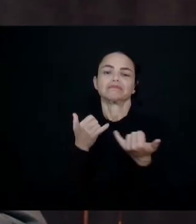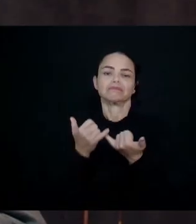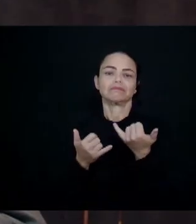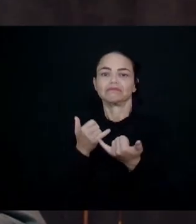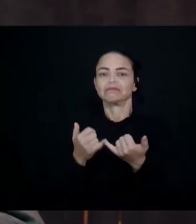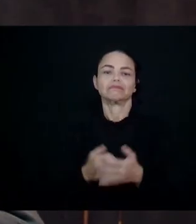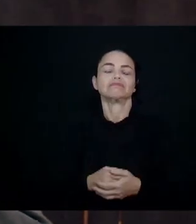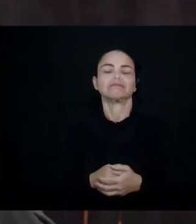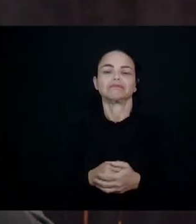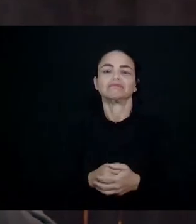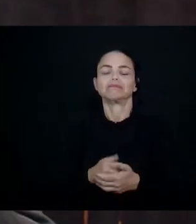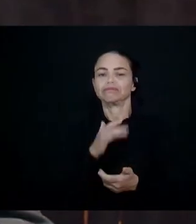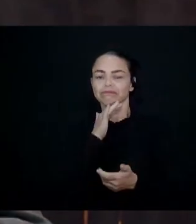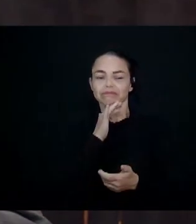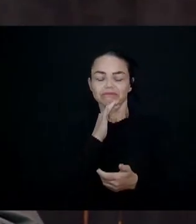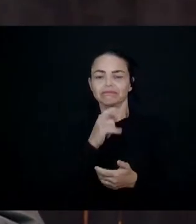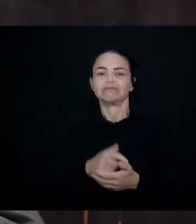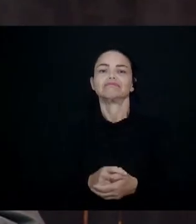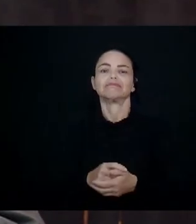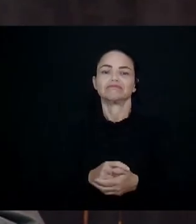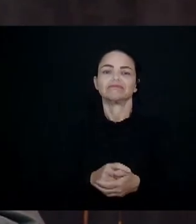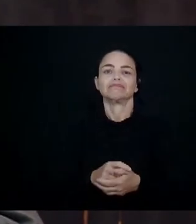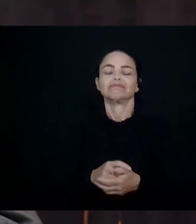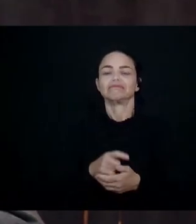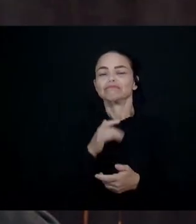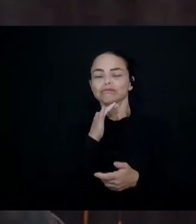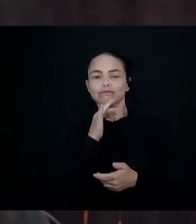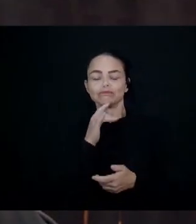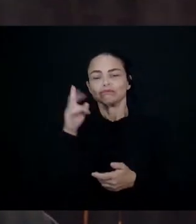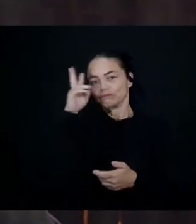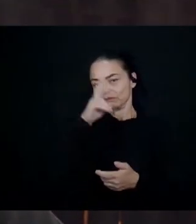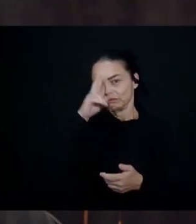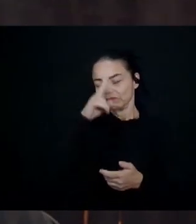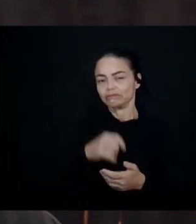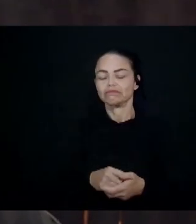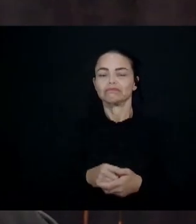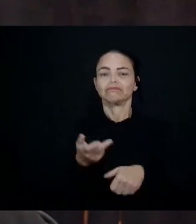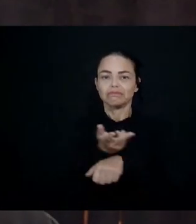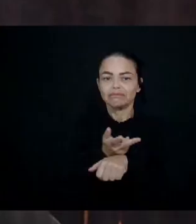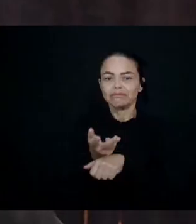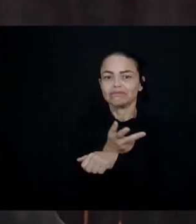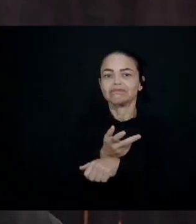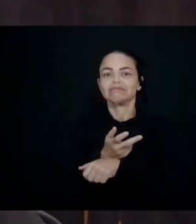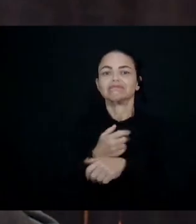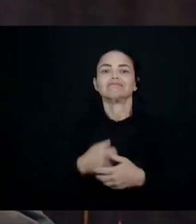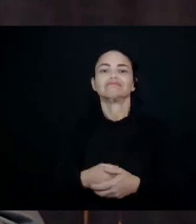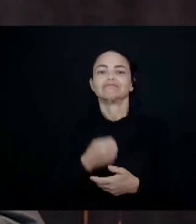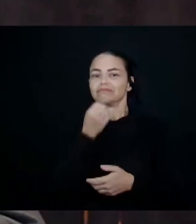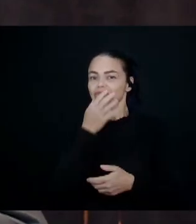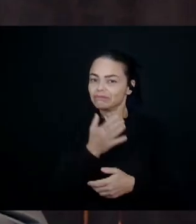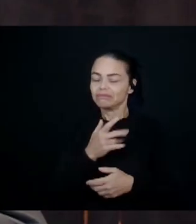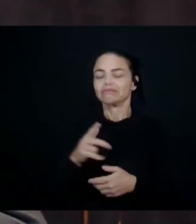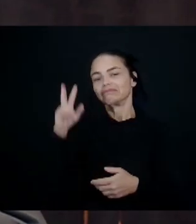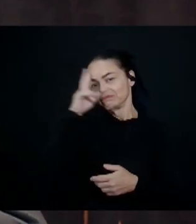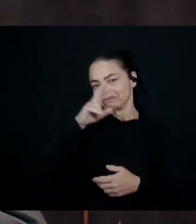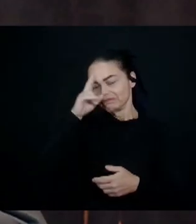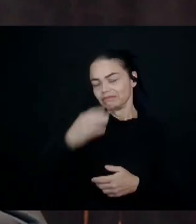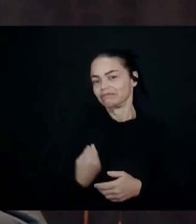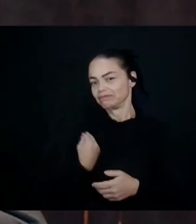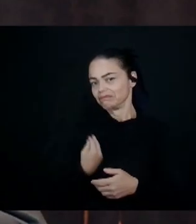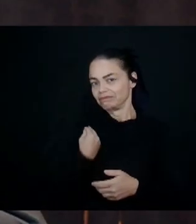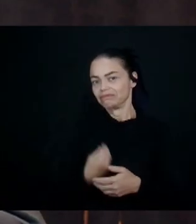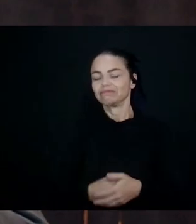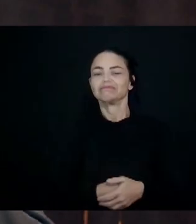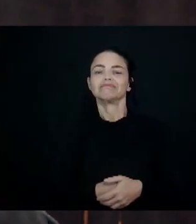algo ruim, né? Não se torne uma má lembrança. Então temos que lembrar que nós estamos buscando aqui uma nostalgia, boas lembranças que vivemos e o quanto